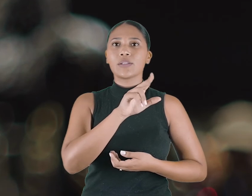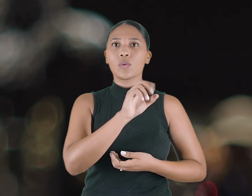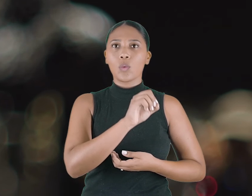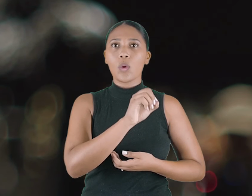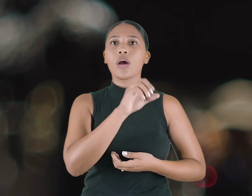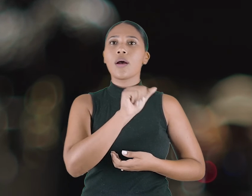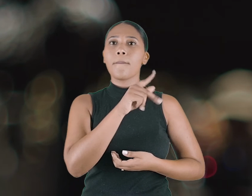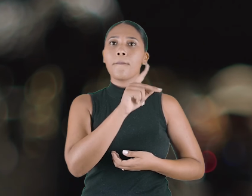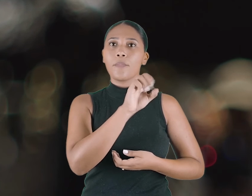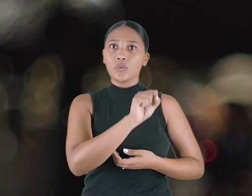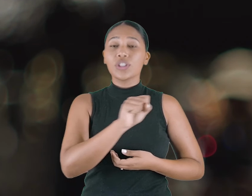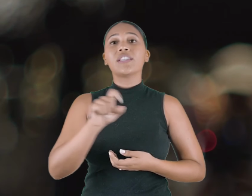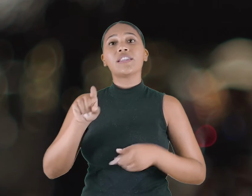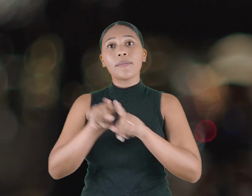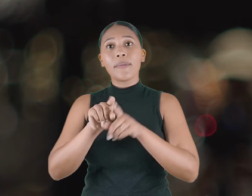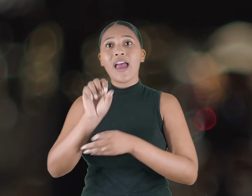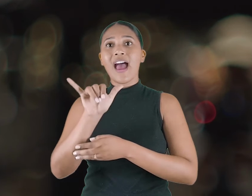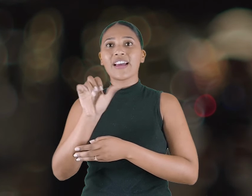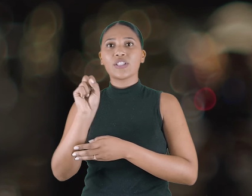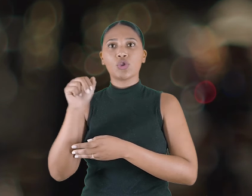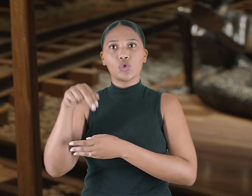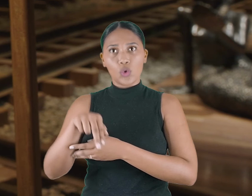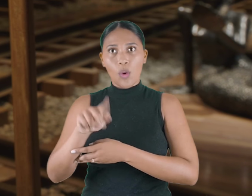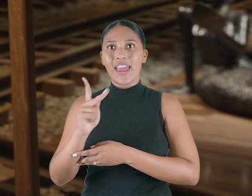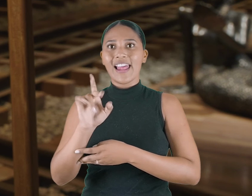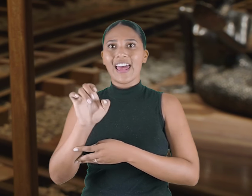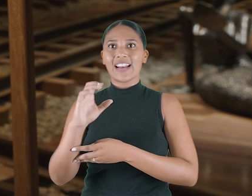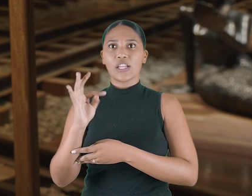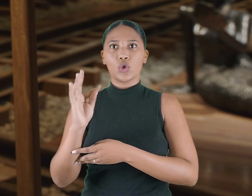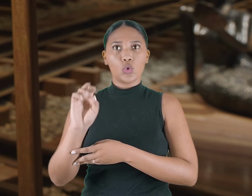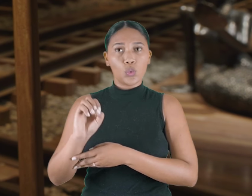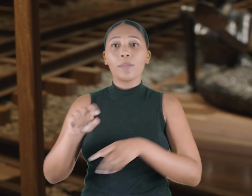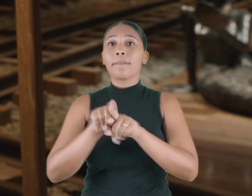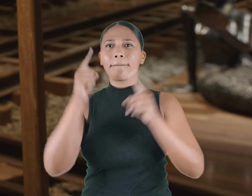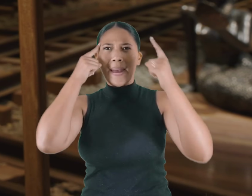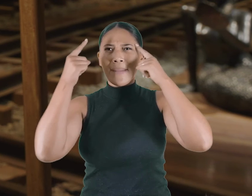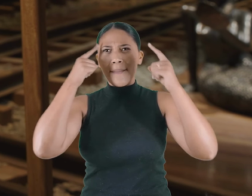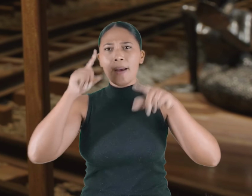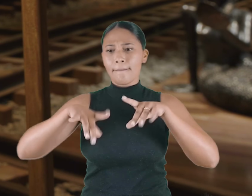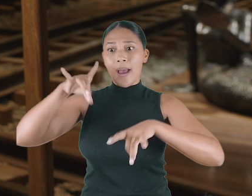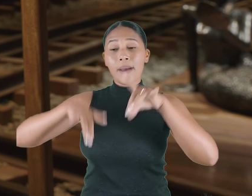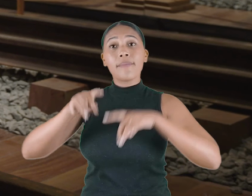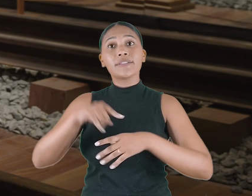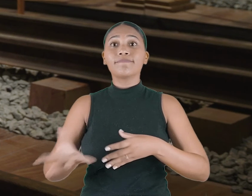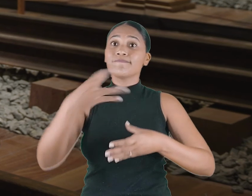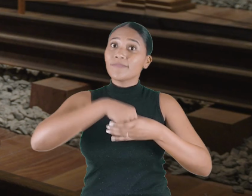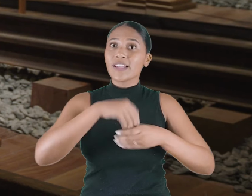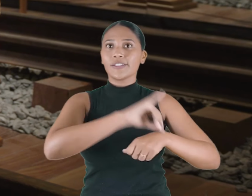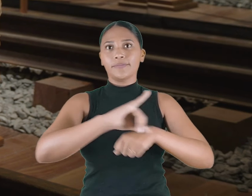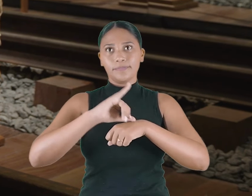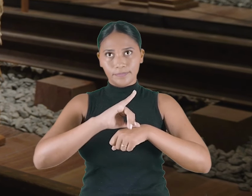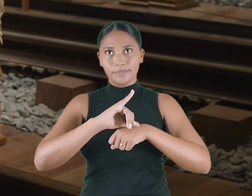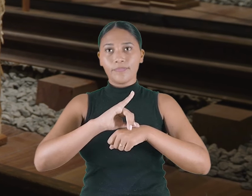Ayrson Heráclito fazem a curadoria dessa exposição pensando em todo o meu trabalho dentro dessa